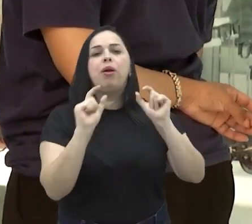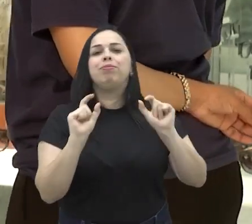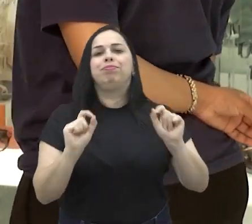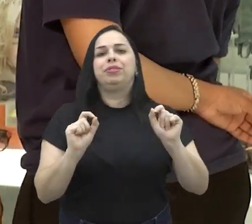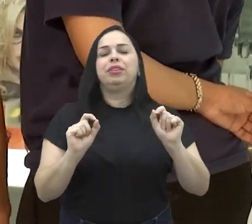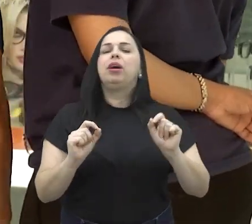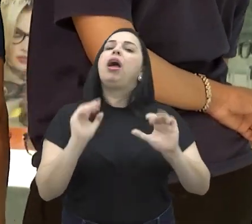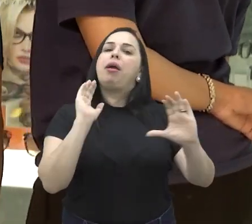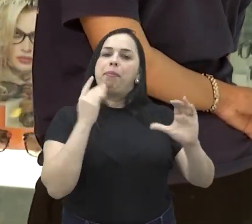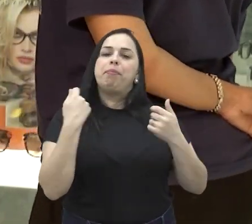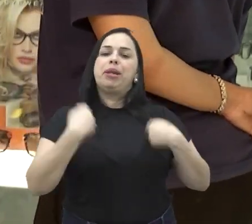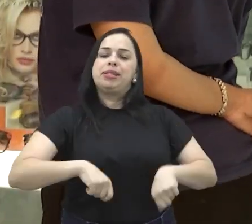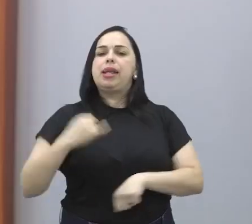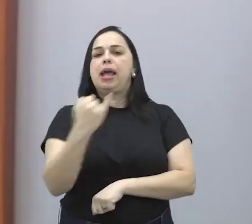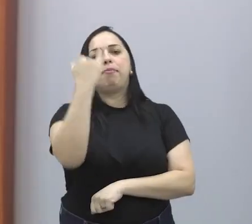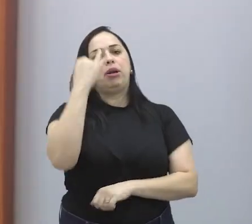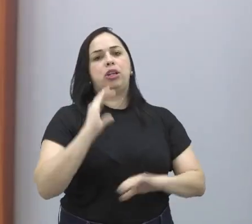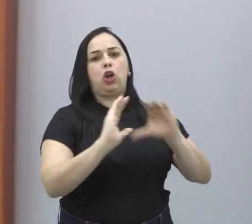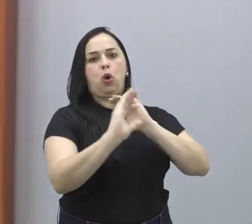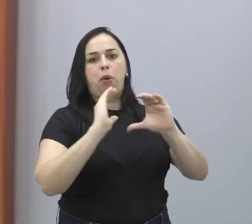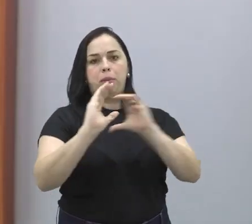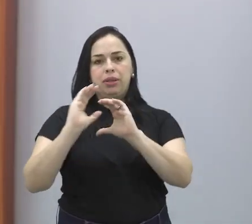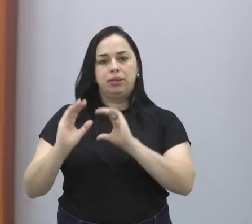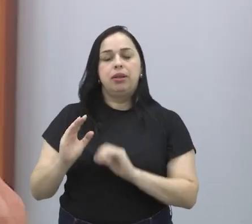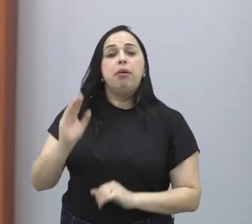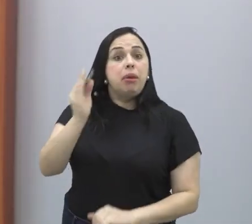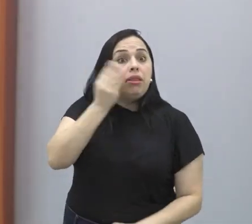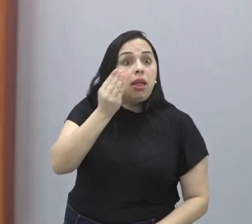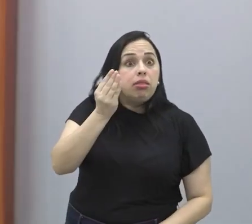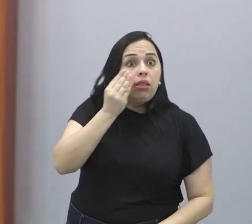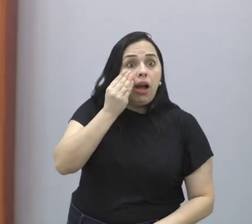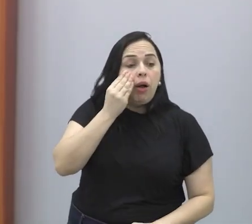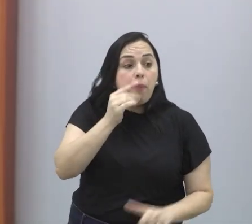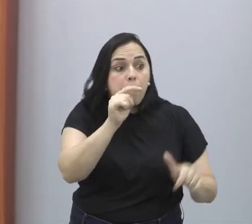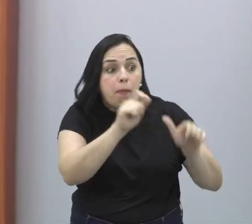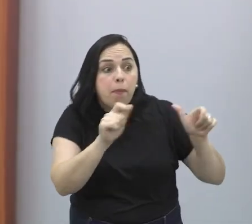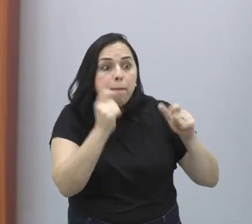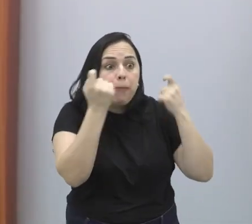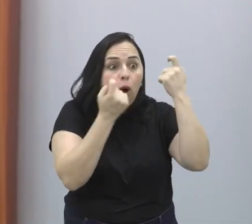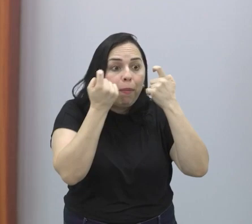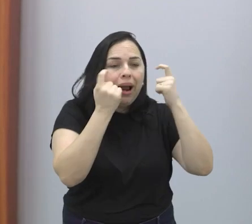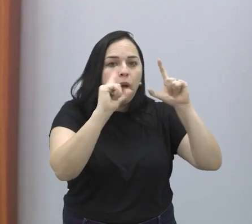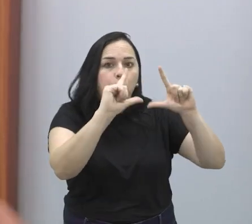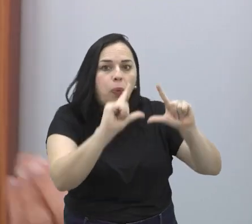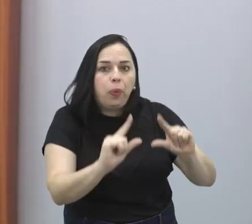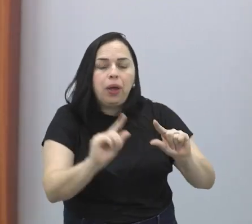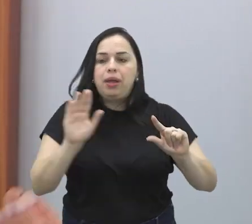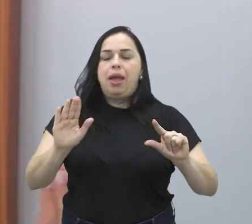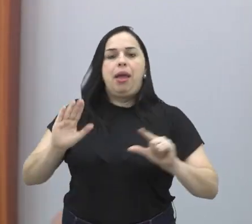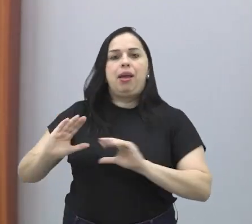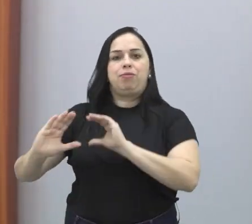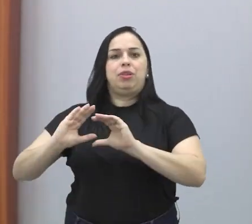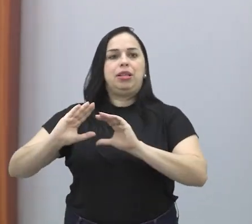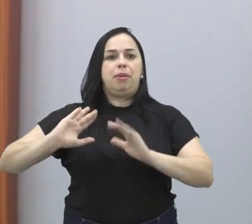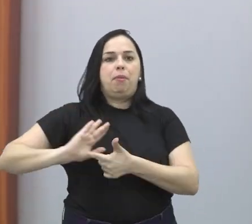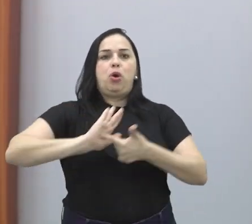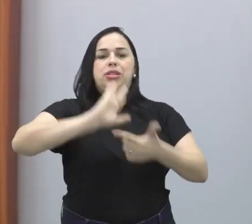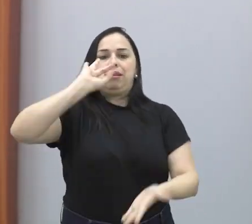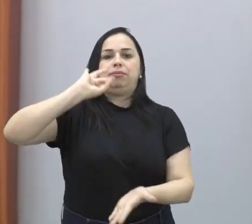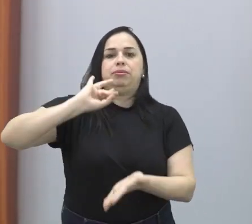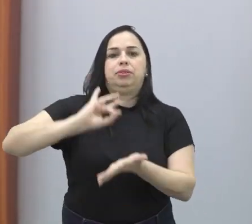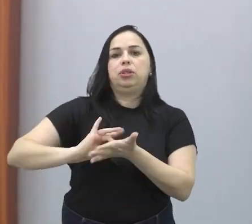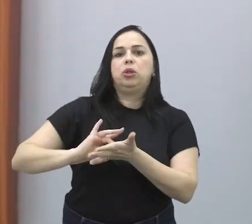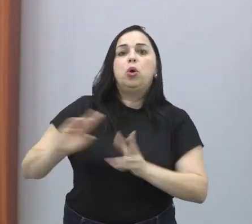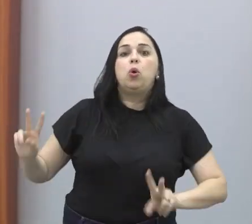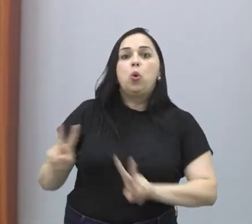uma demissão é a comunicação. As empresas podem minimizar isso tendo uma transparência maior,